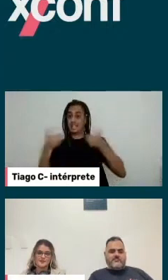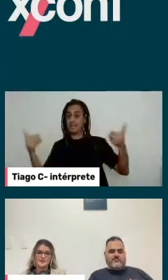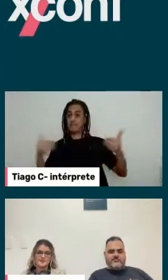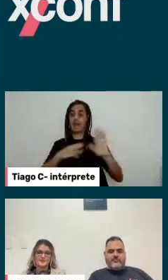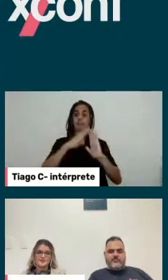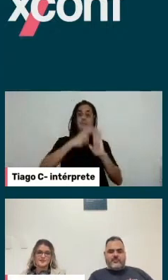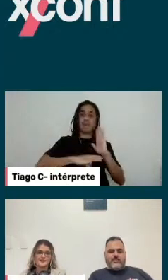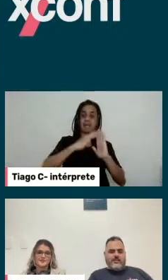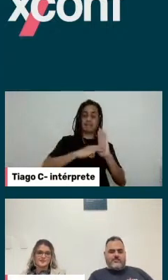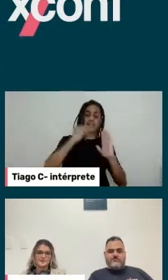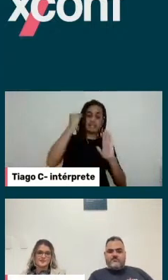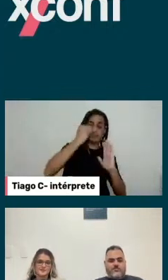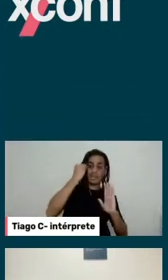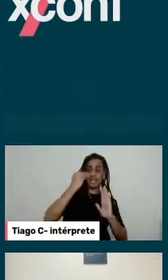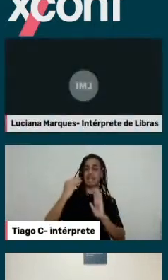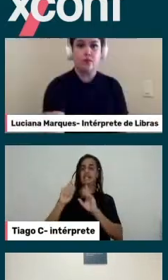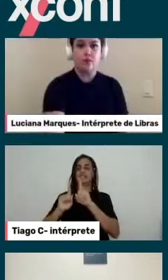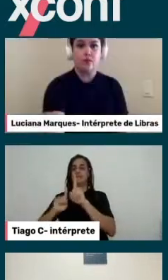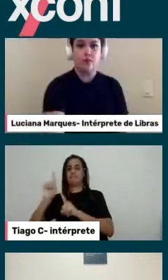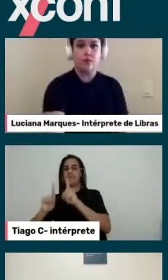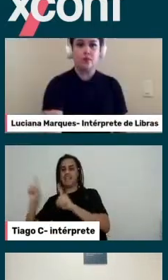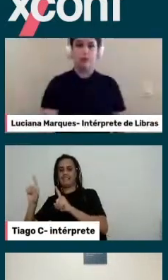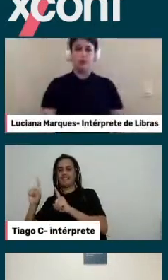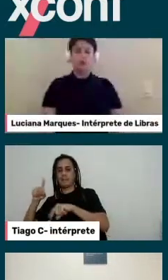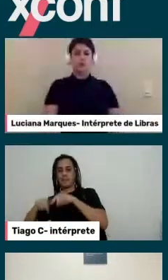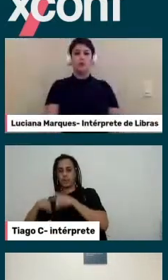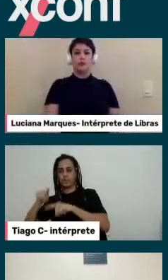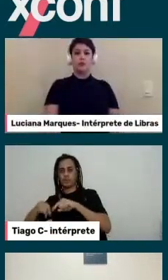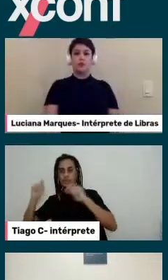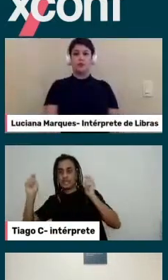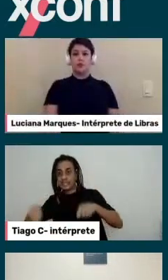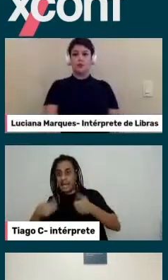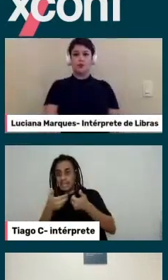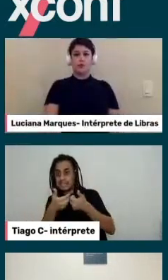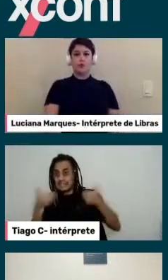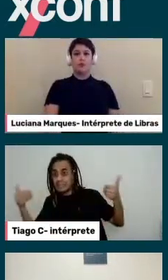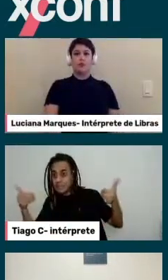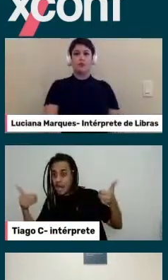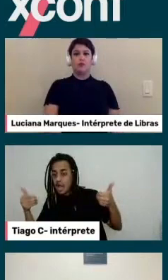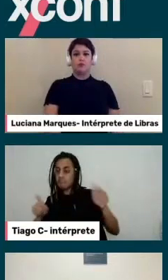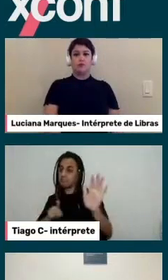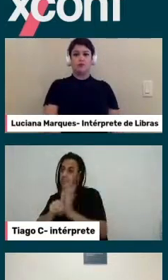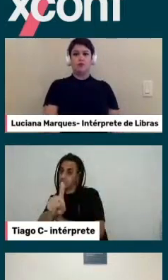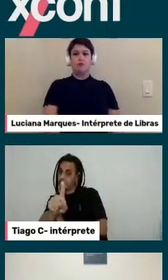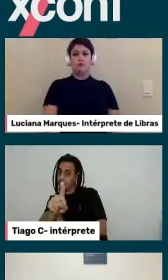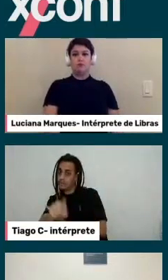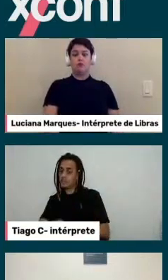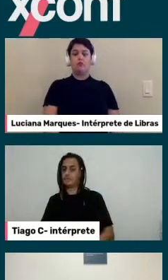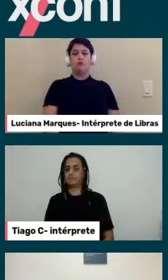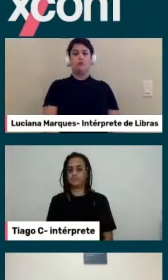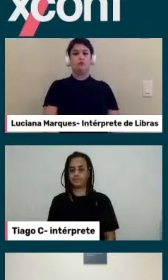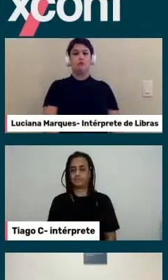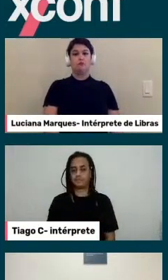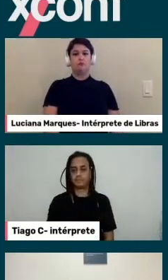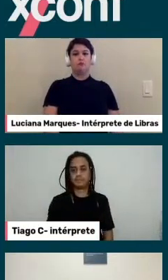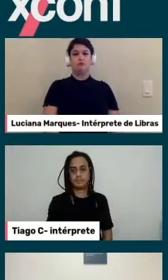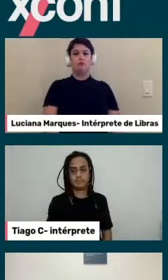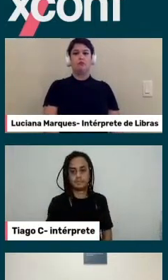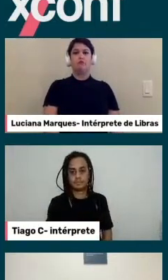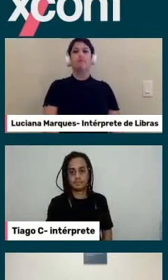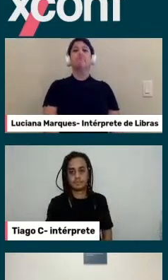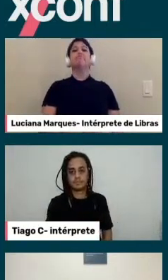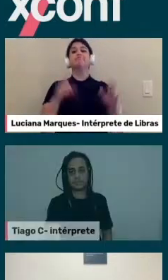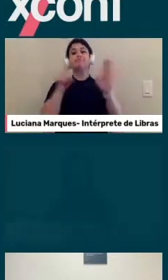métricas de produto? Tudo é métrica. Se ela existe, é porque ela habilita o negócio, certo?